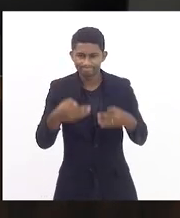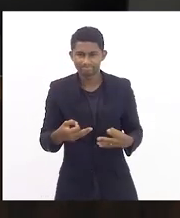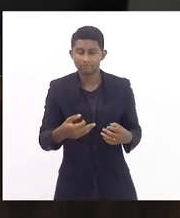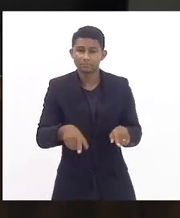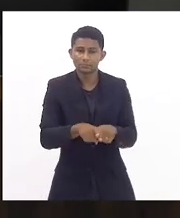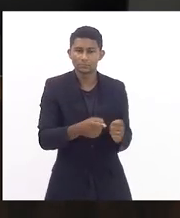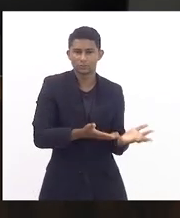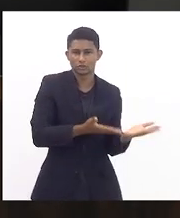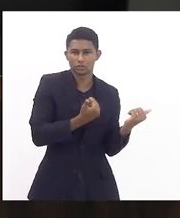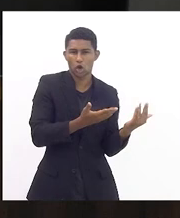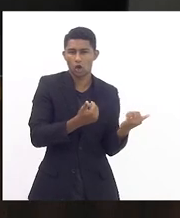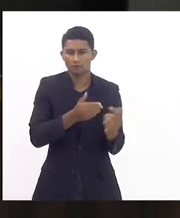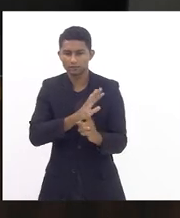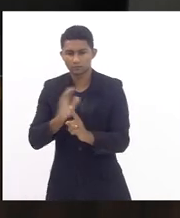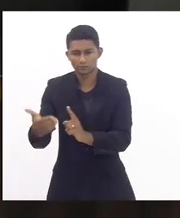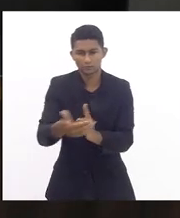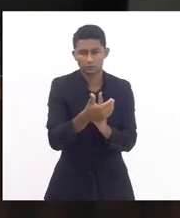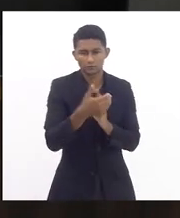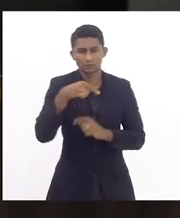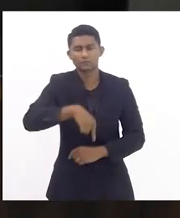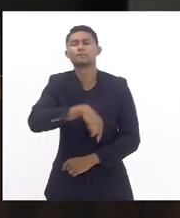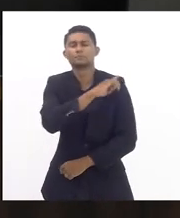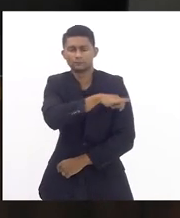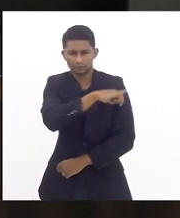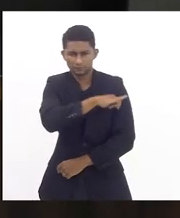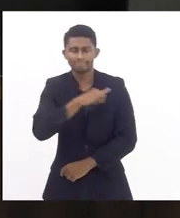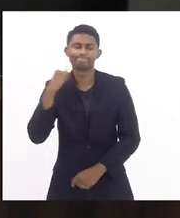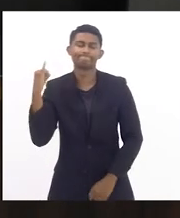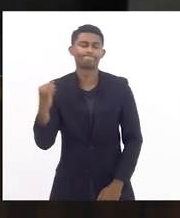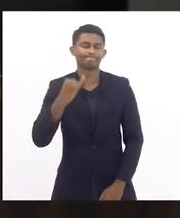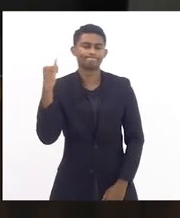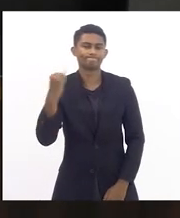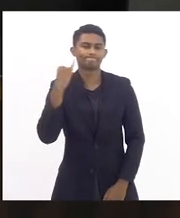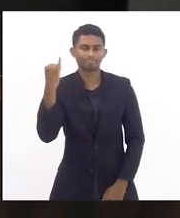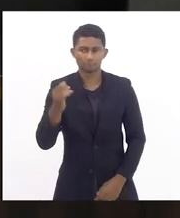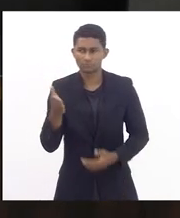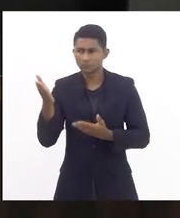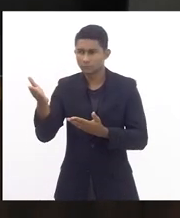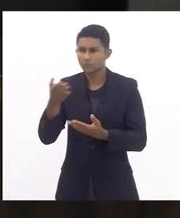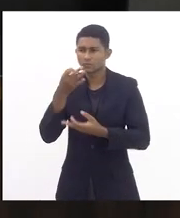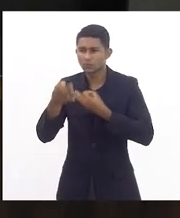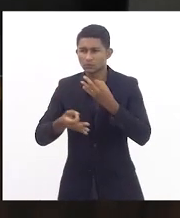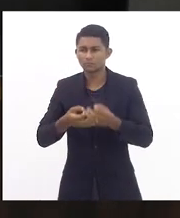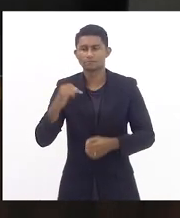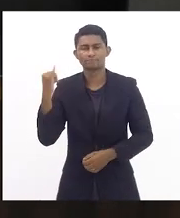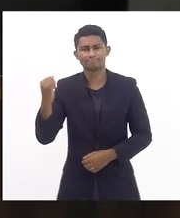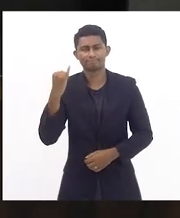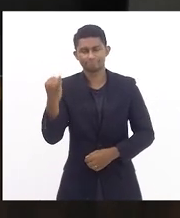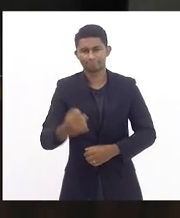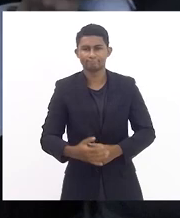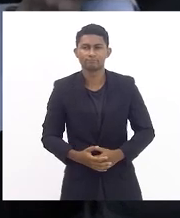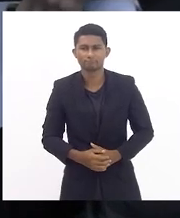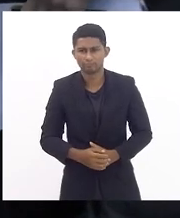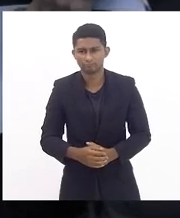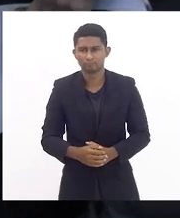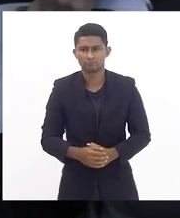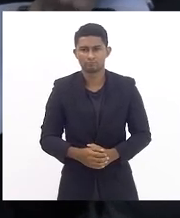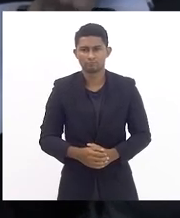efetivamente desenvolvidas no Estado do Rio de Janeiro. É muito importante a sua colocação.